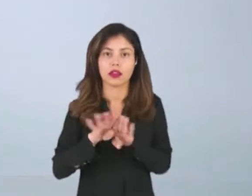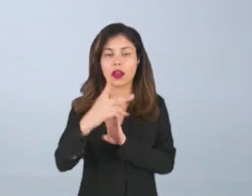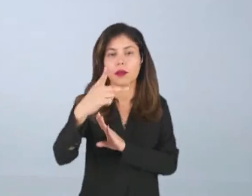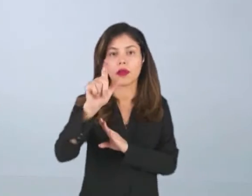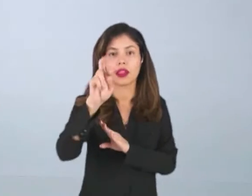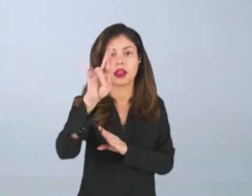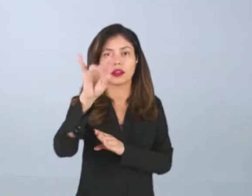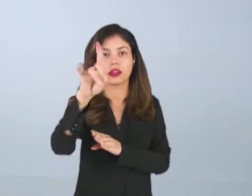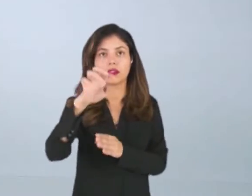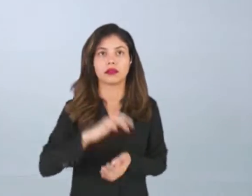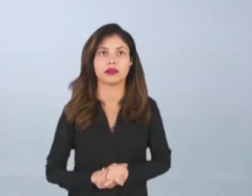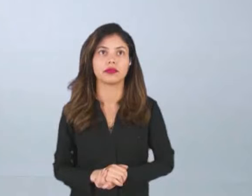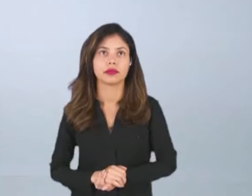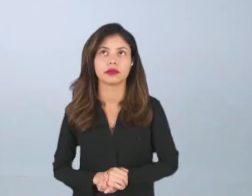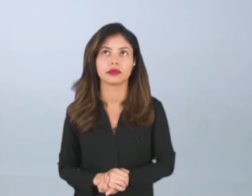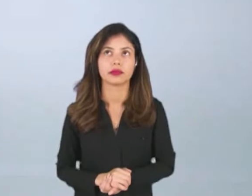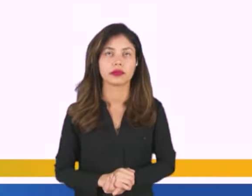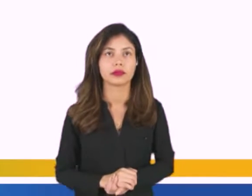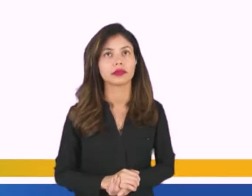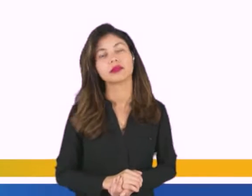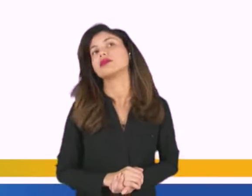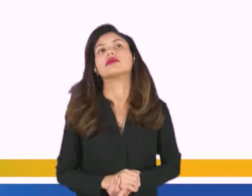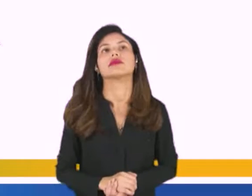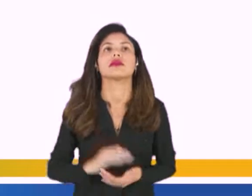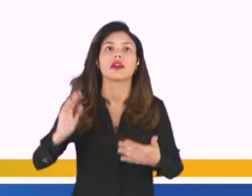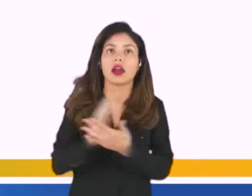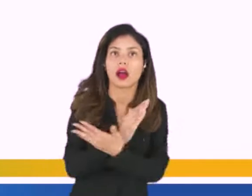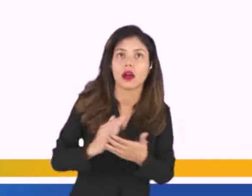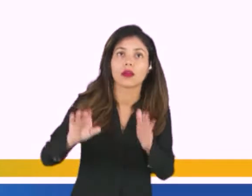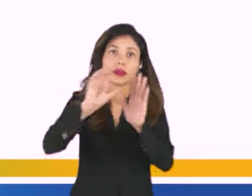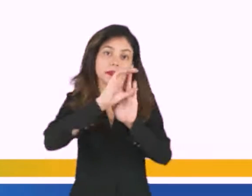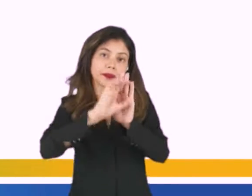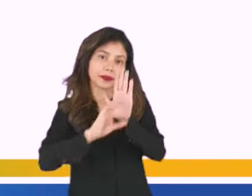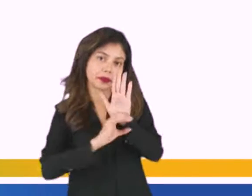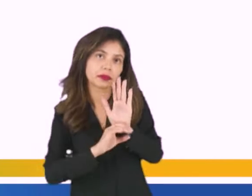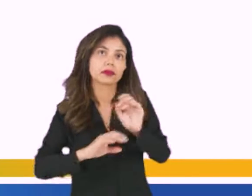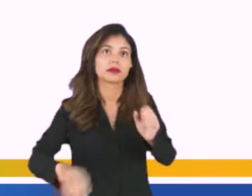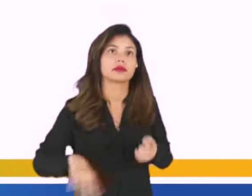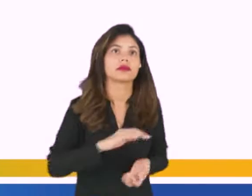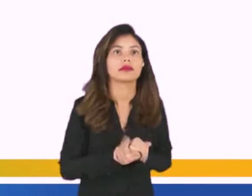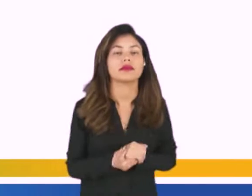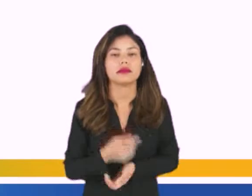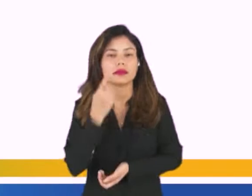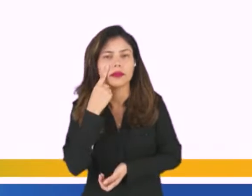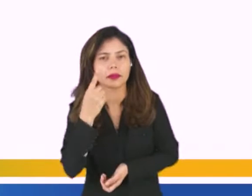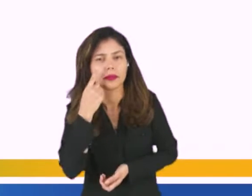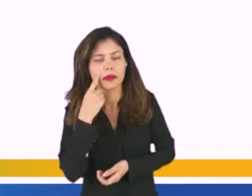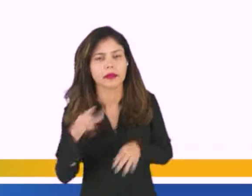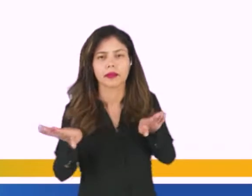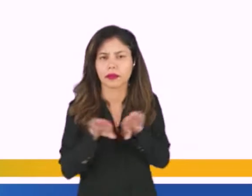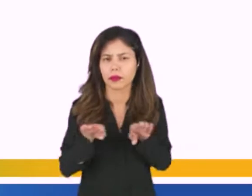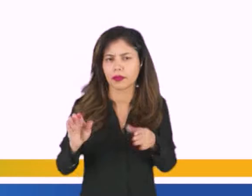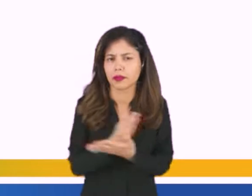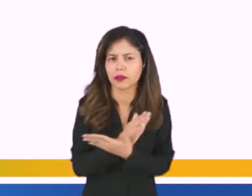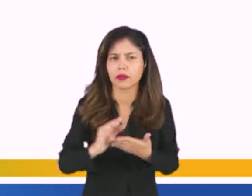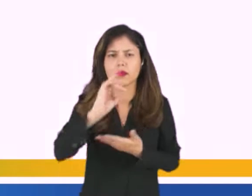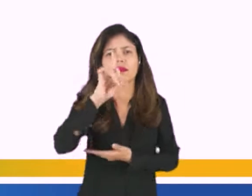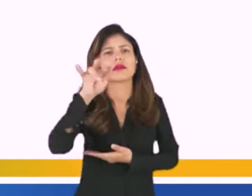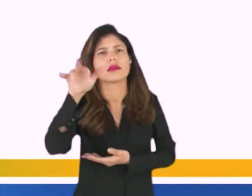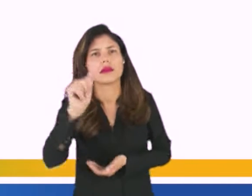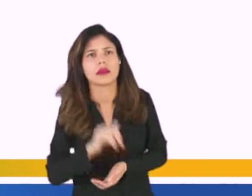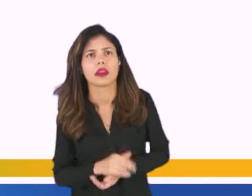polaridade. Bem, aqui nós temos algumas cadeias orgânicas, onde a gente vai observar a questão